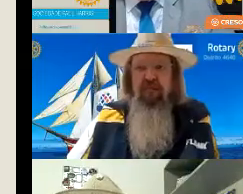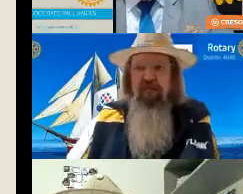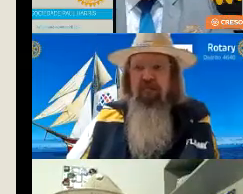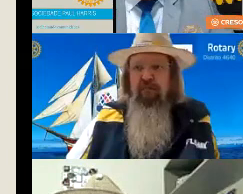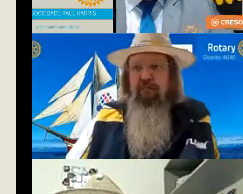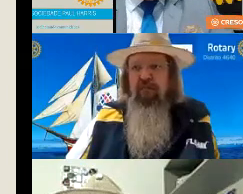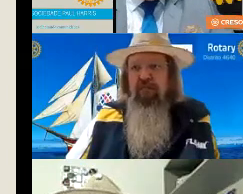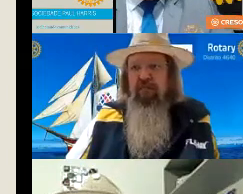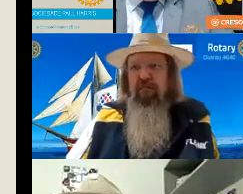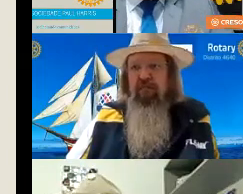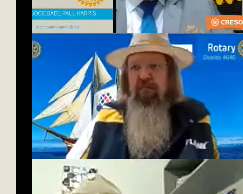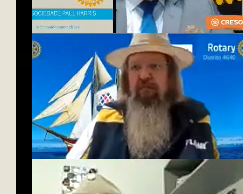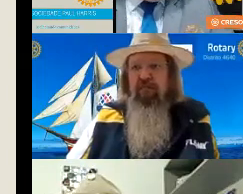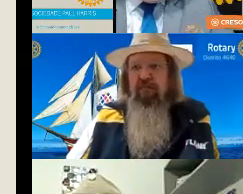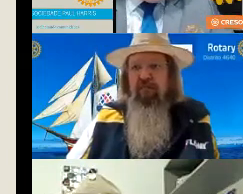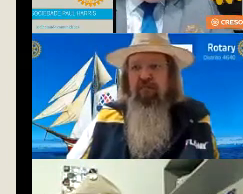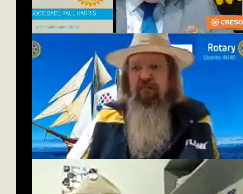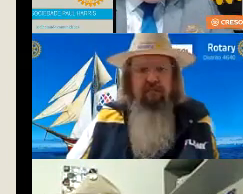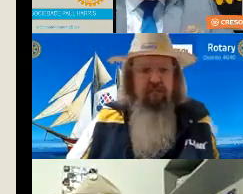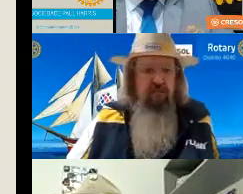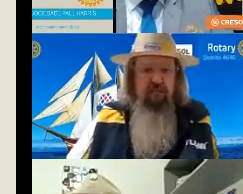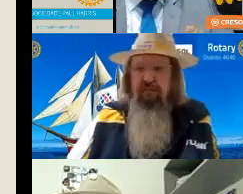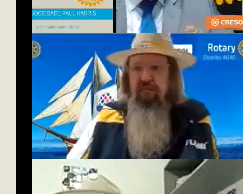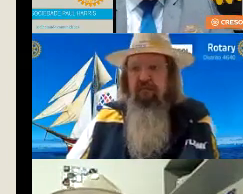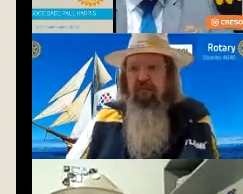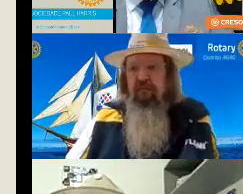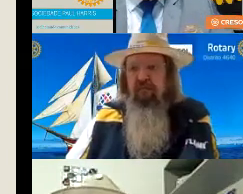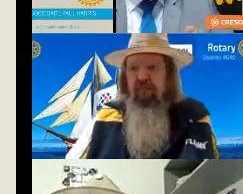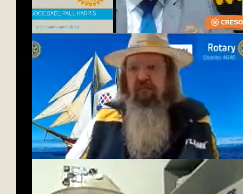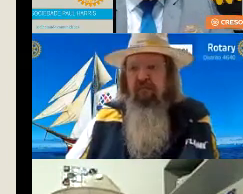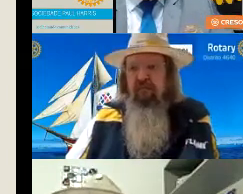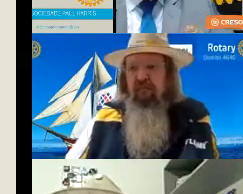Harris é o companheiro Edson Flessac. Boa noite, Edson.